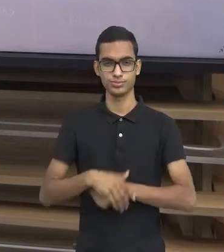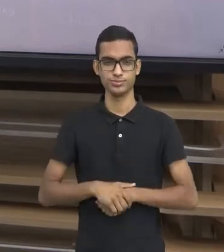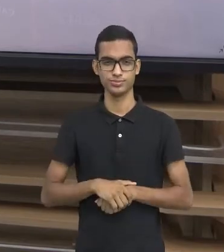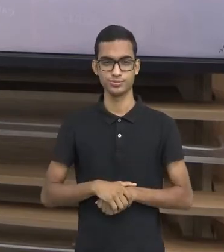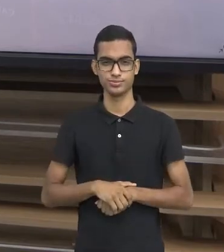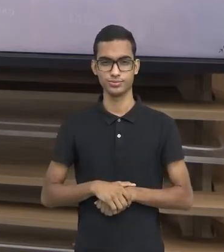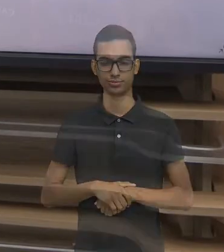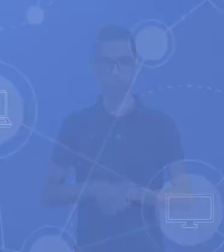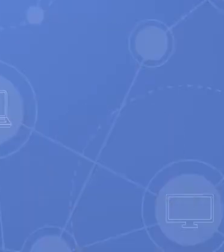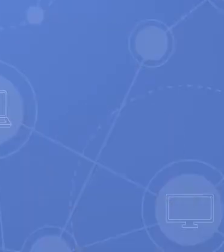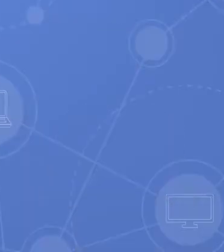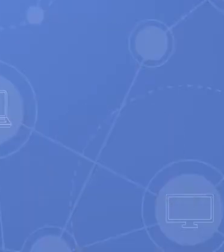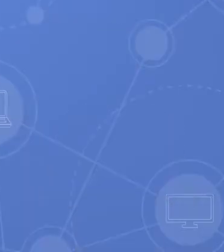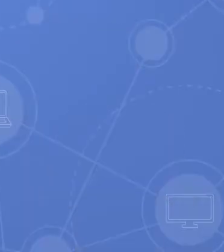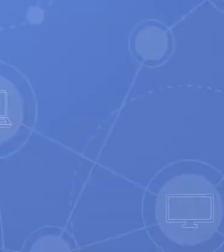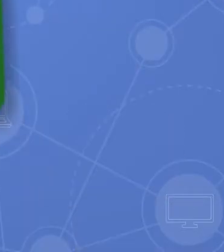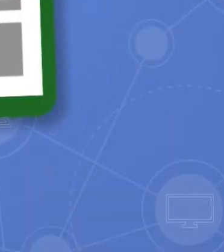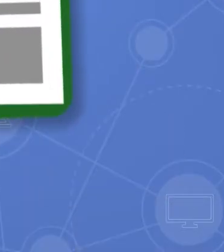questão.